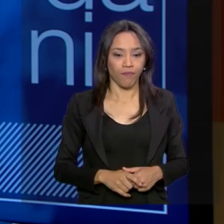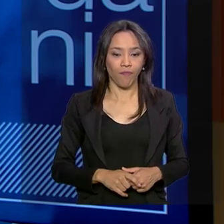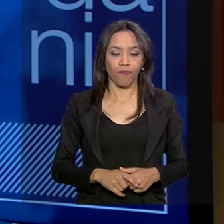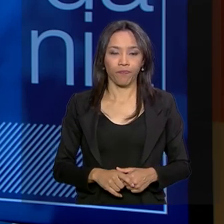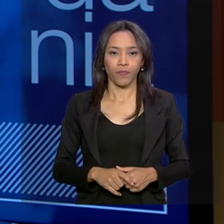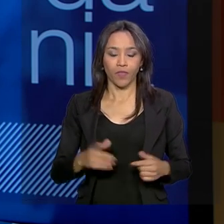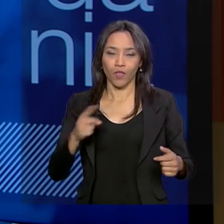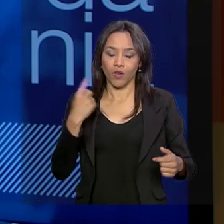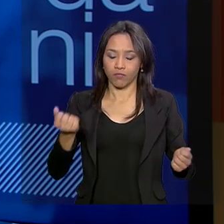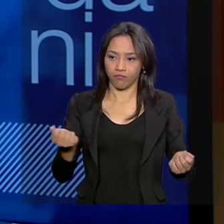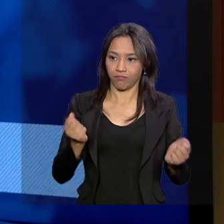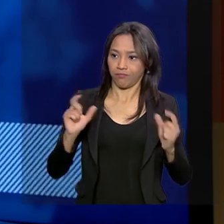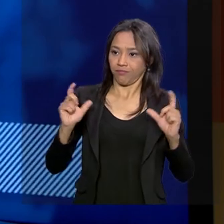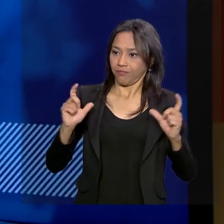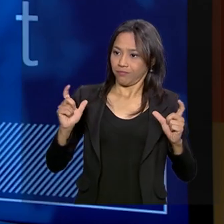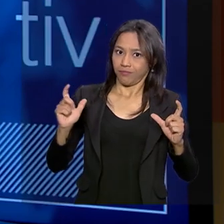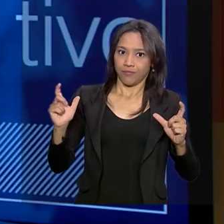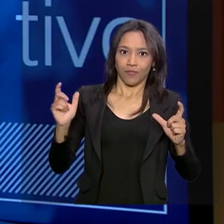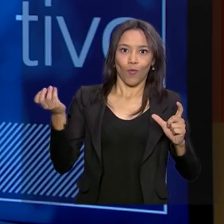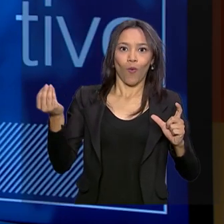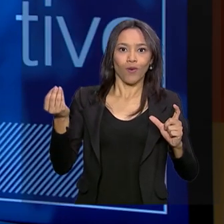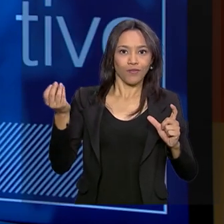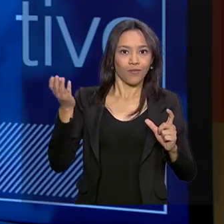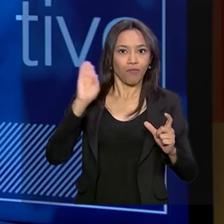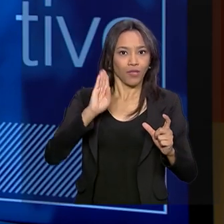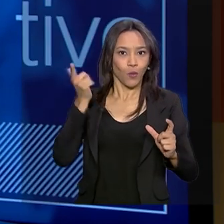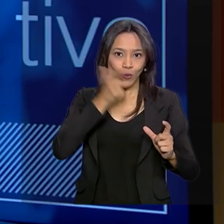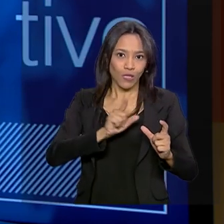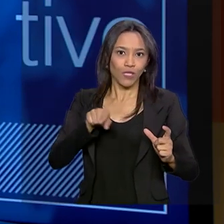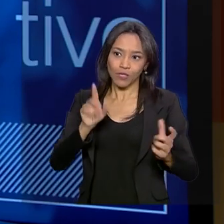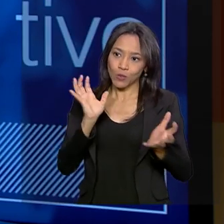nos surpreendeu, né, em determinadas modalidades,